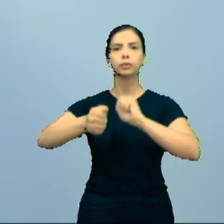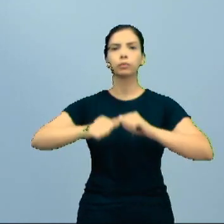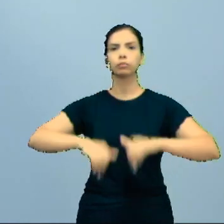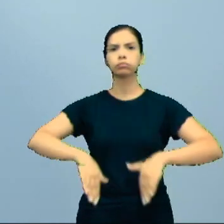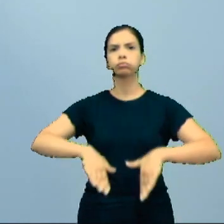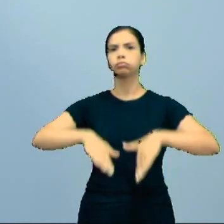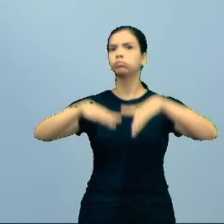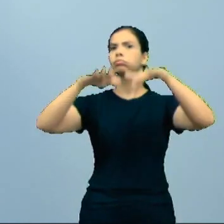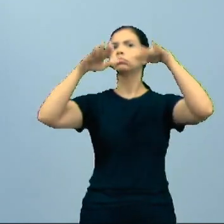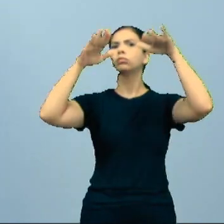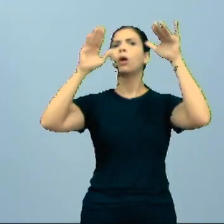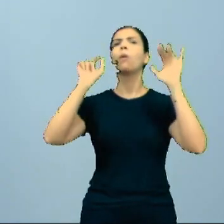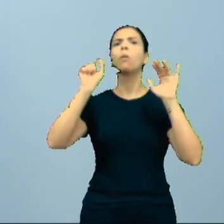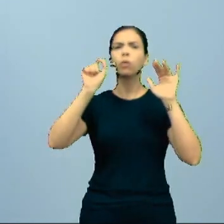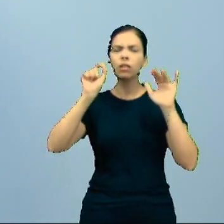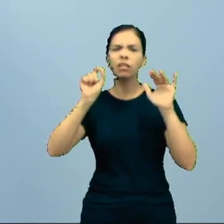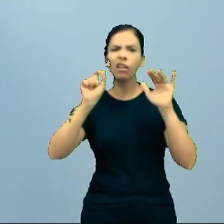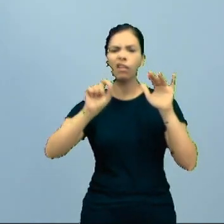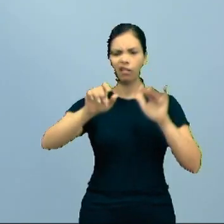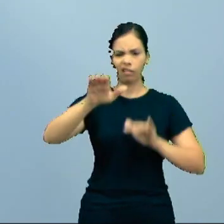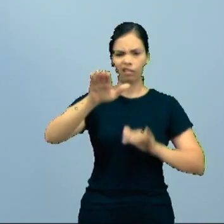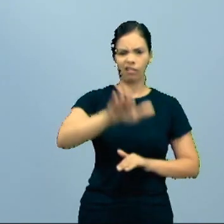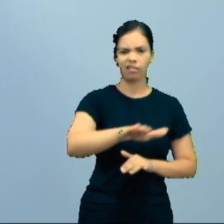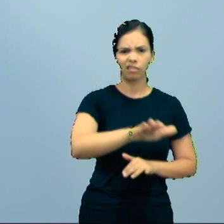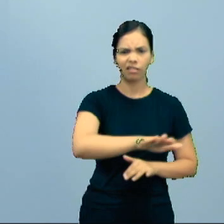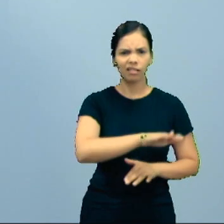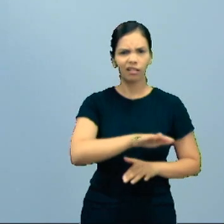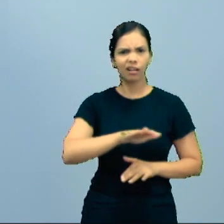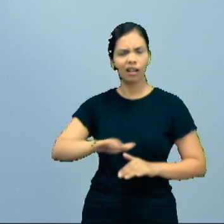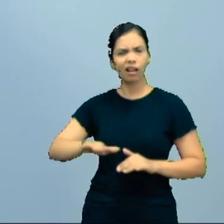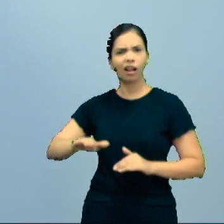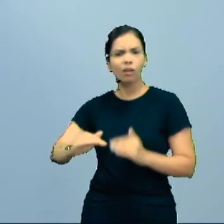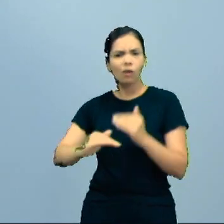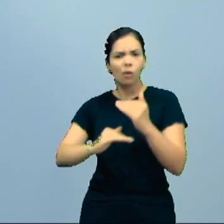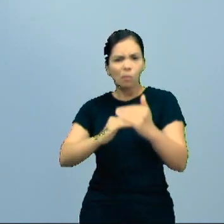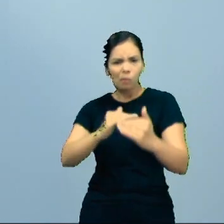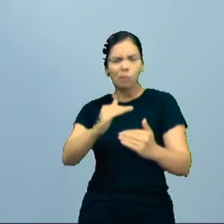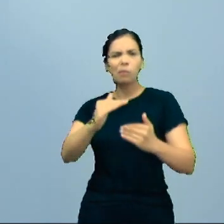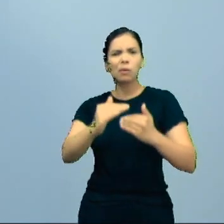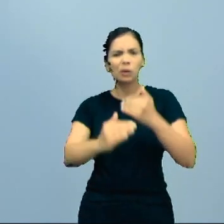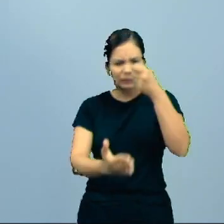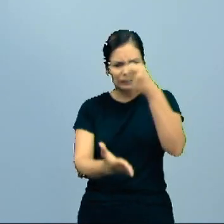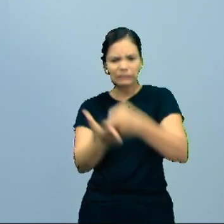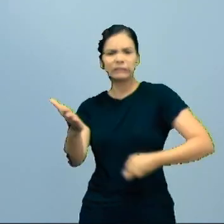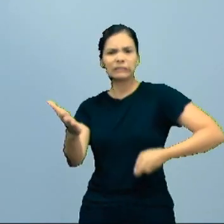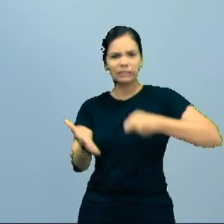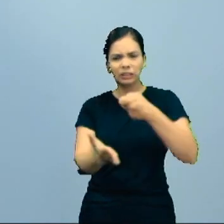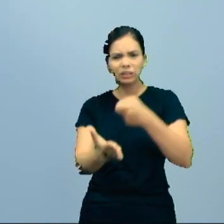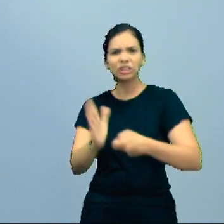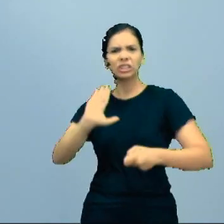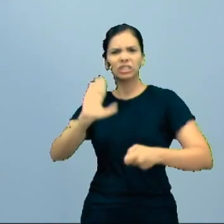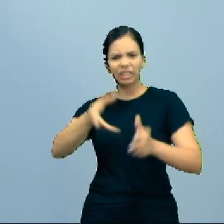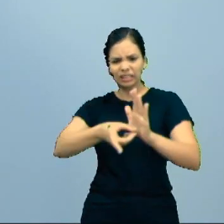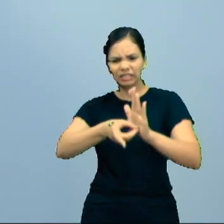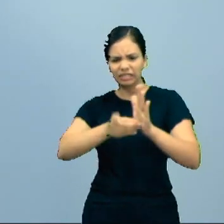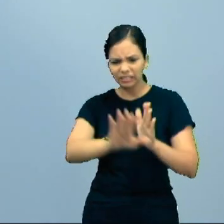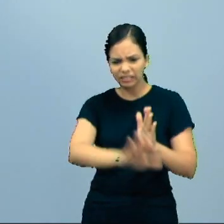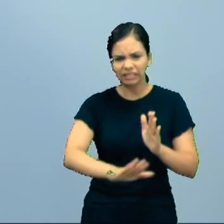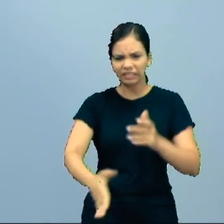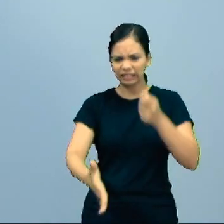especialização precoce. E o que é isso? É um processo pelo qual as crianças são submetidas a um